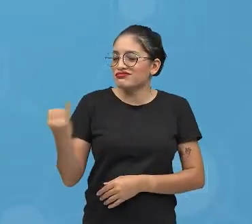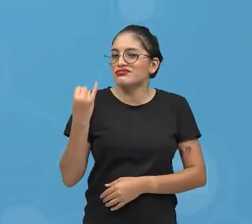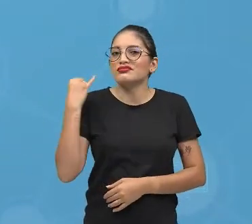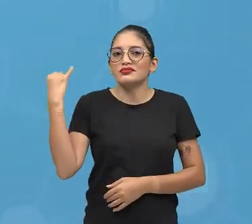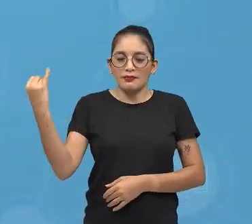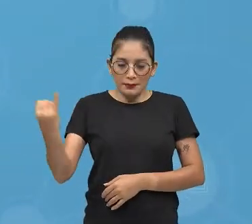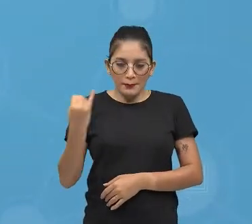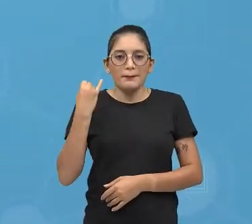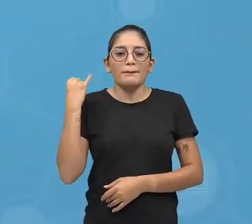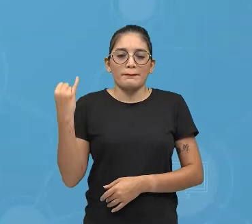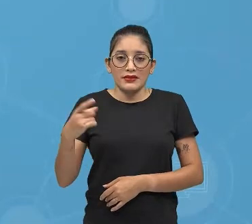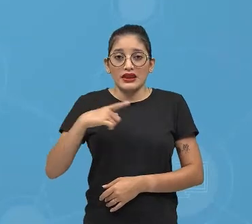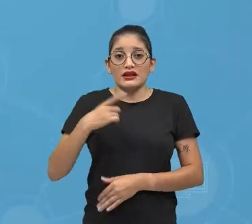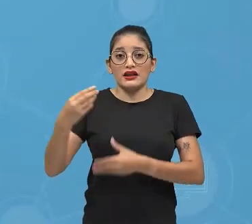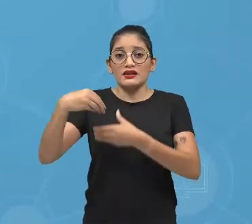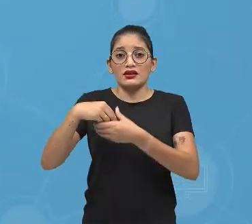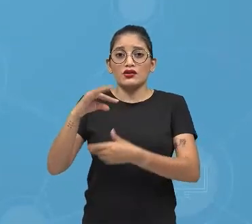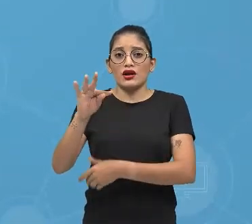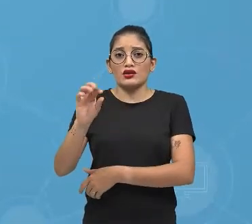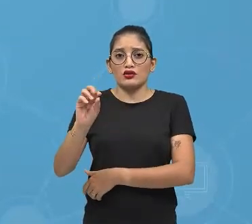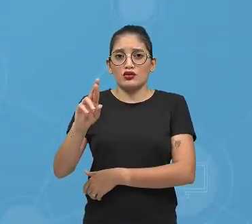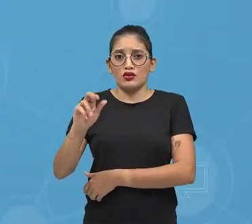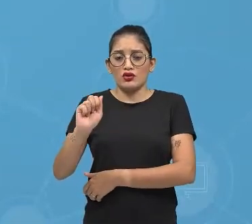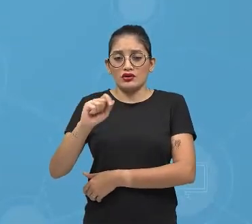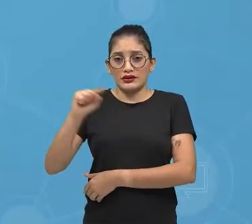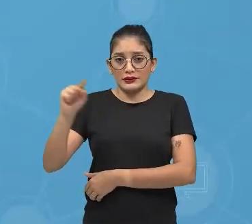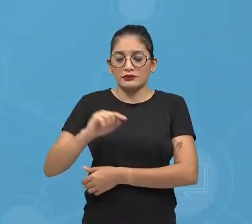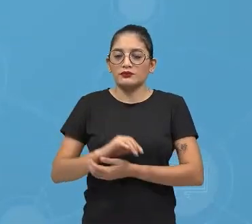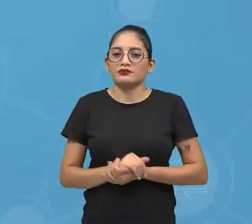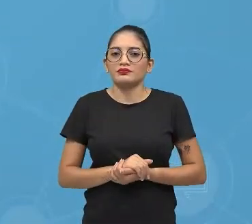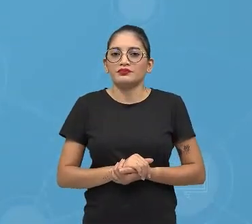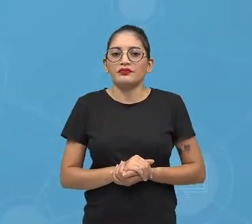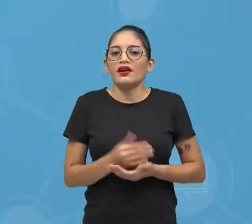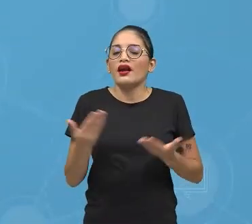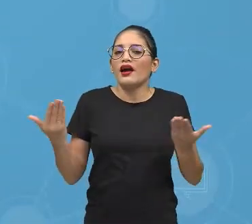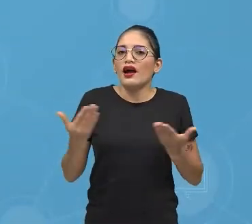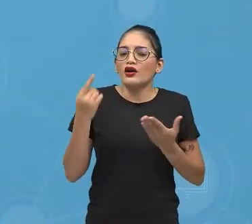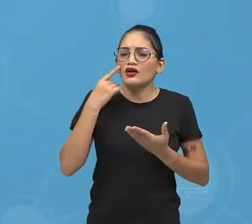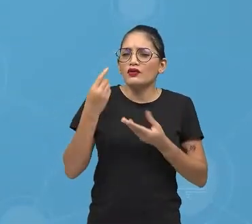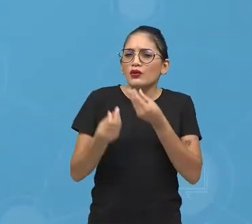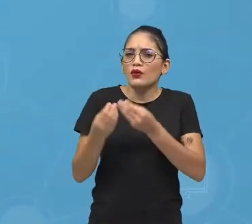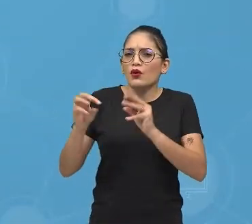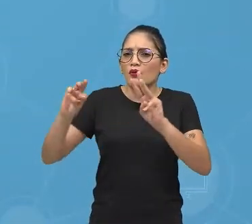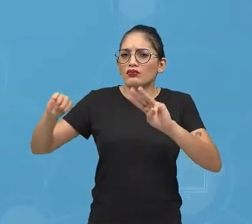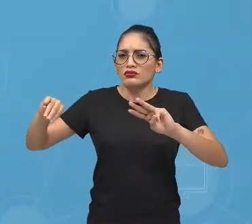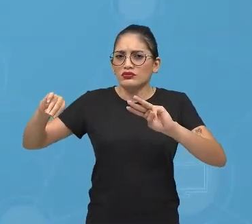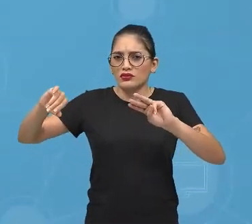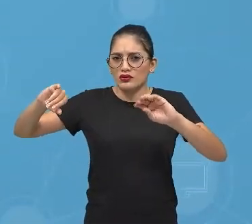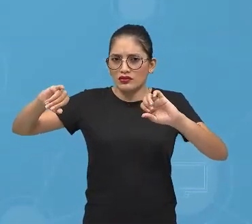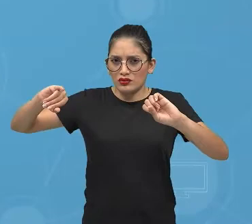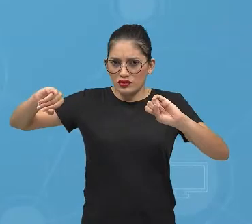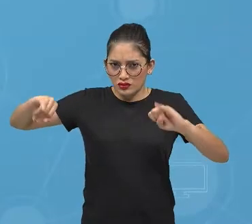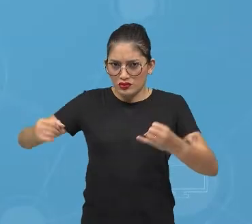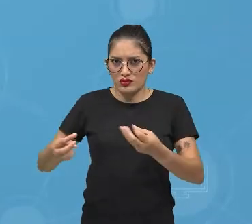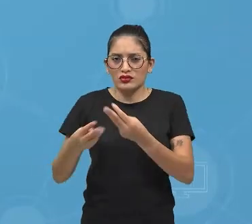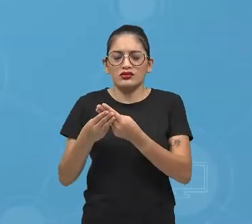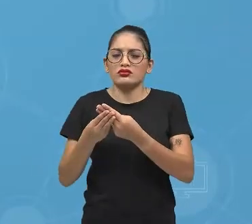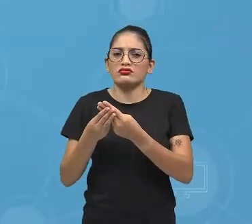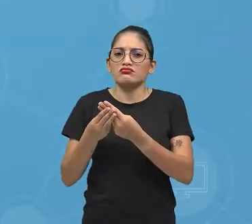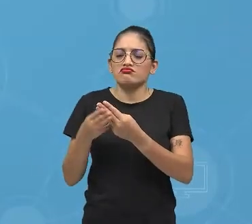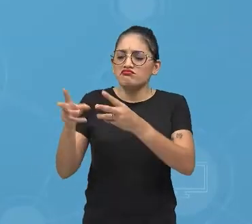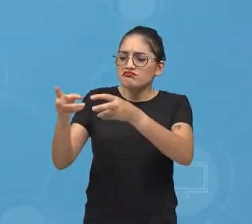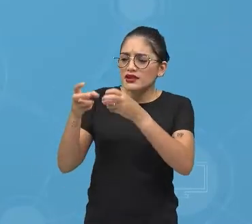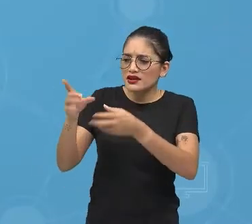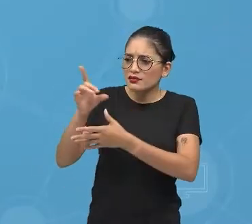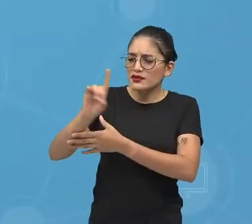que está na Torá. Agora vamos ver como os judeus encaram Deus